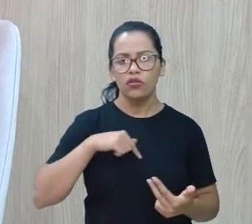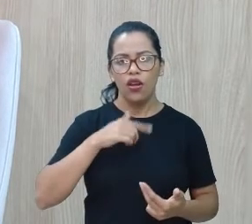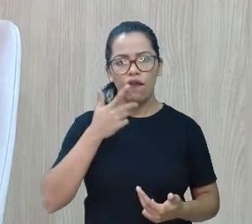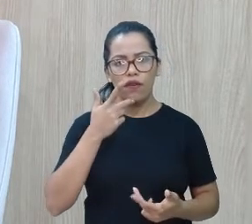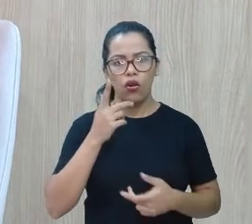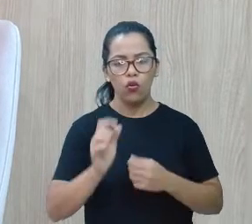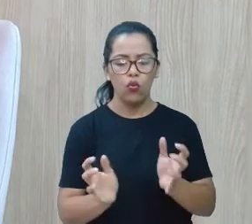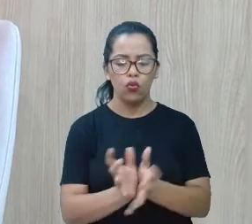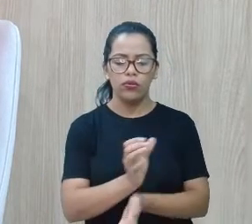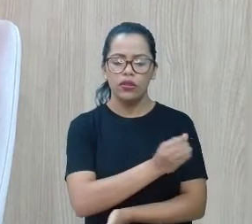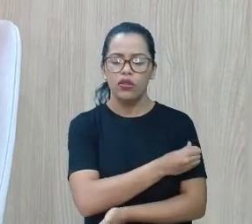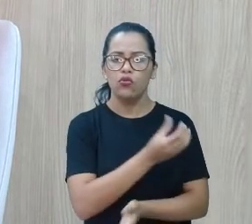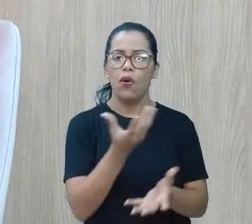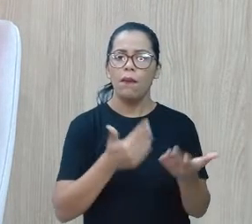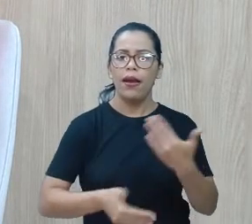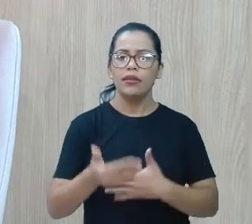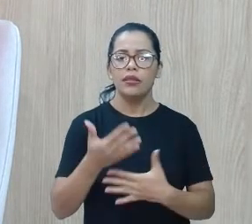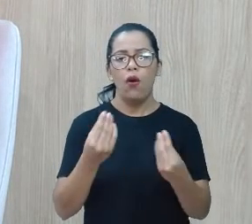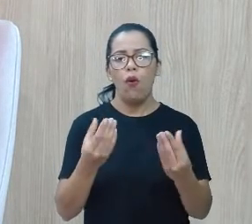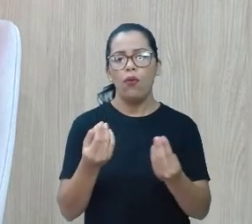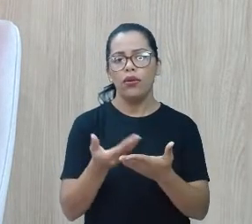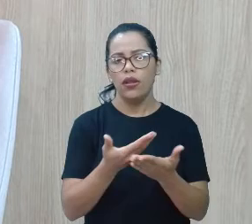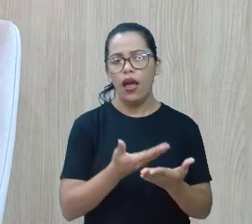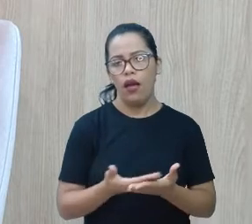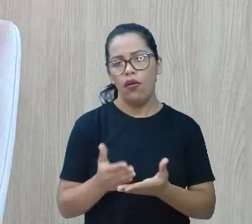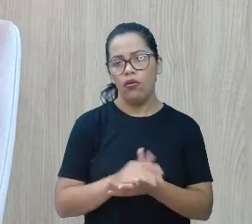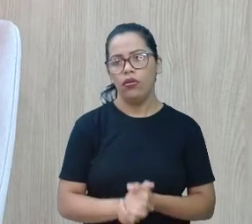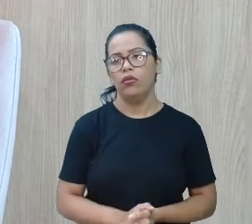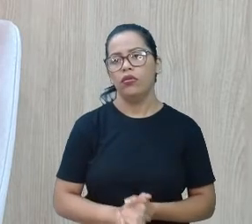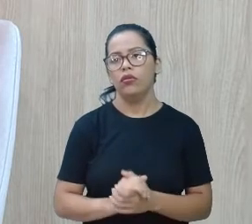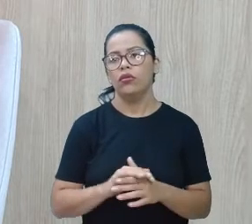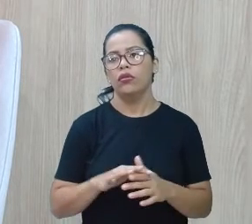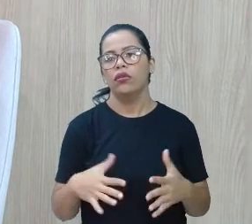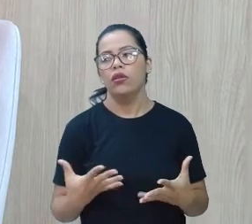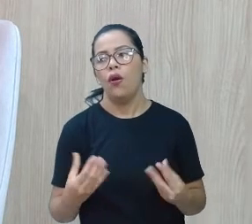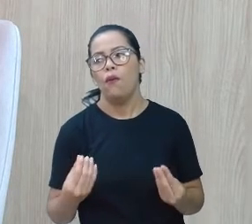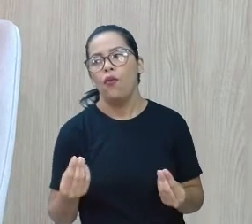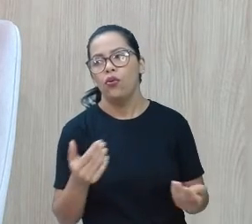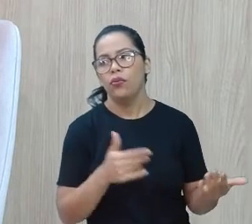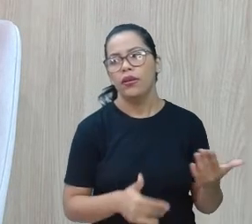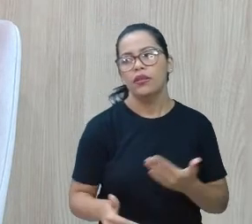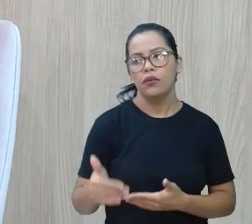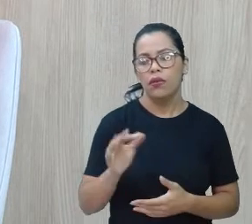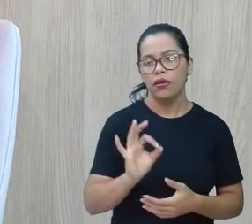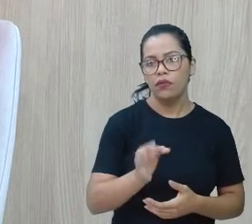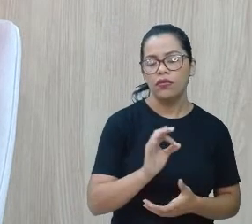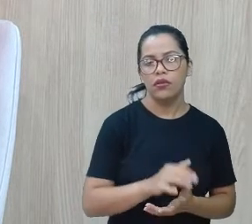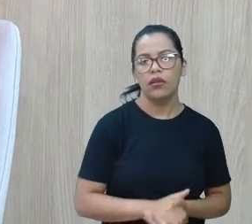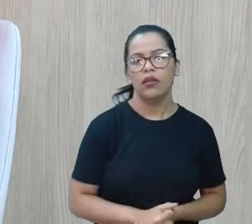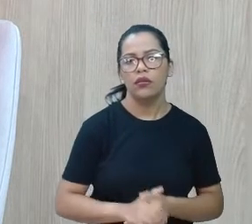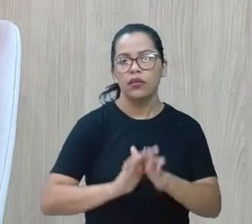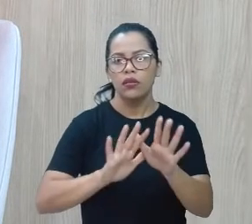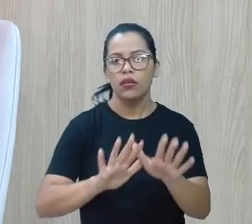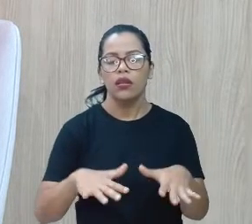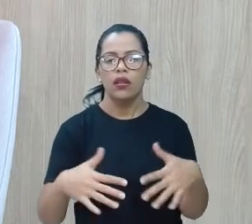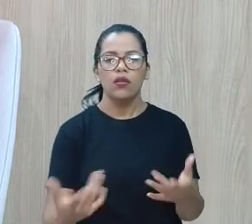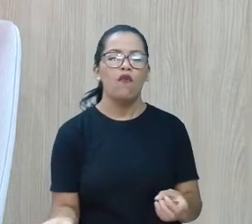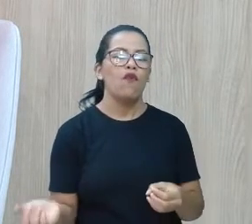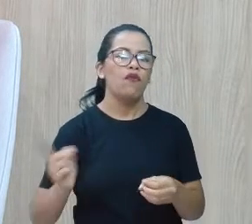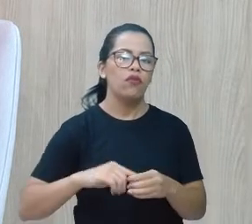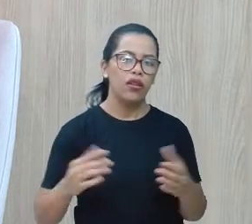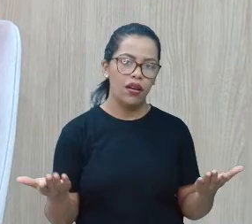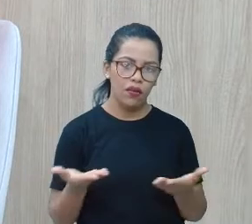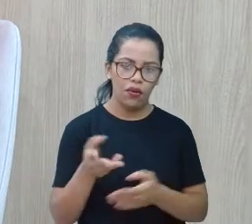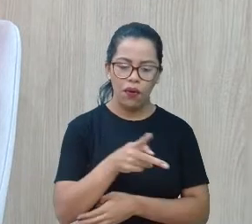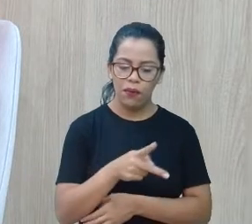6 anos, eles participam muito aqui, tá certo? Show de bola de participação. Estão super participativos, tá certo? Então, vou voltar com o